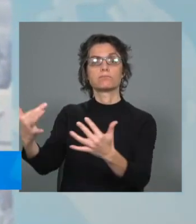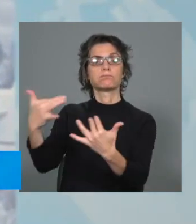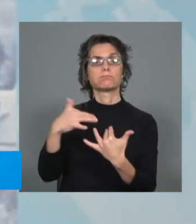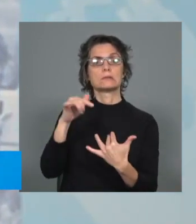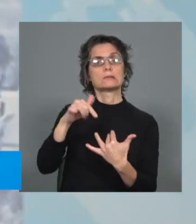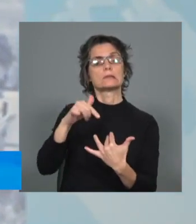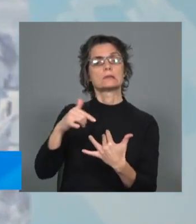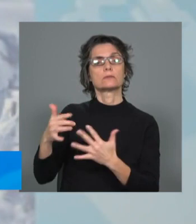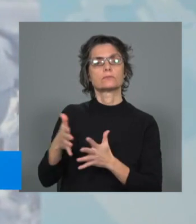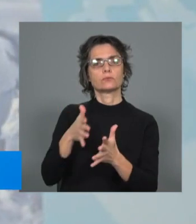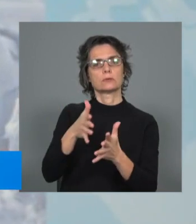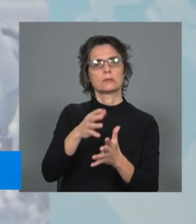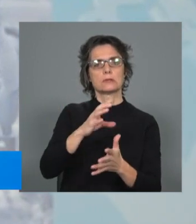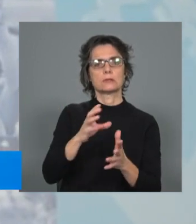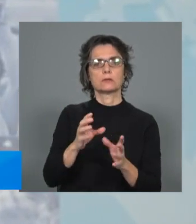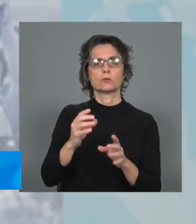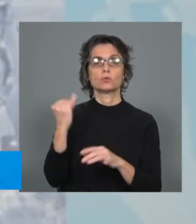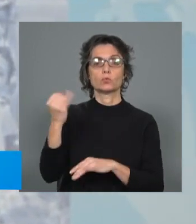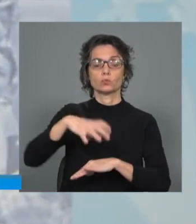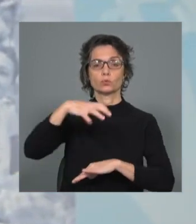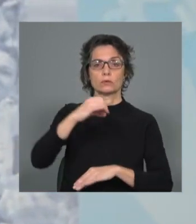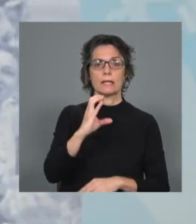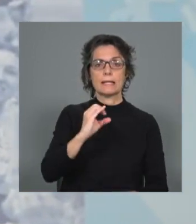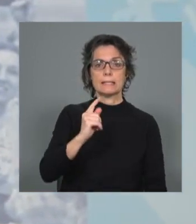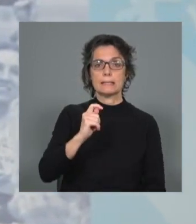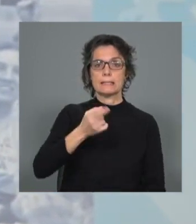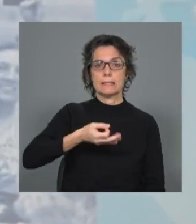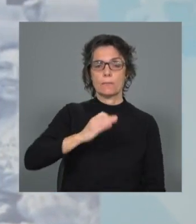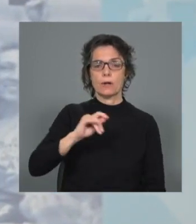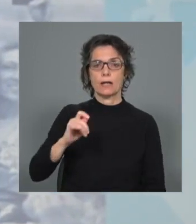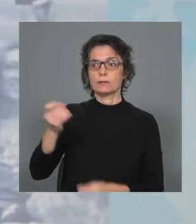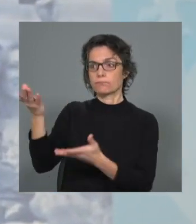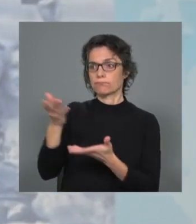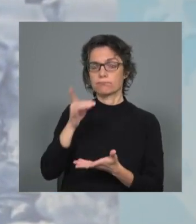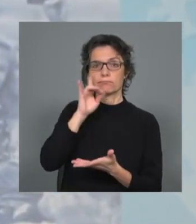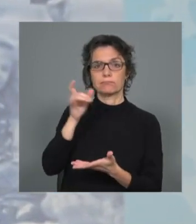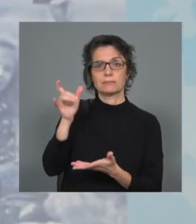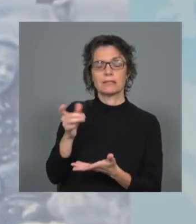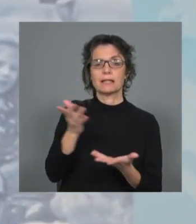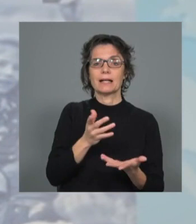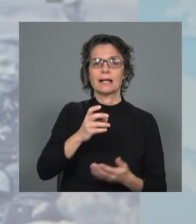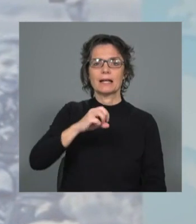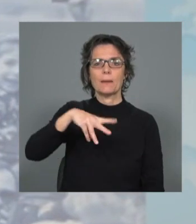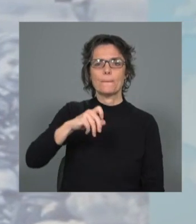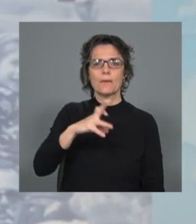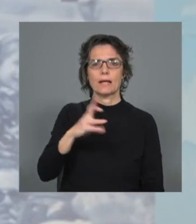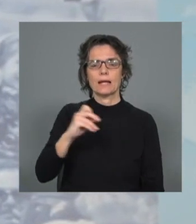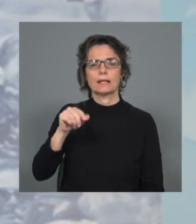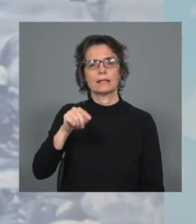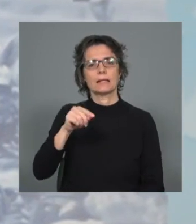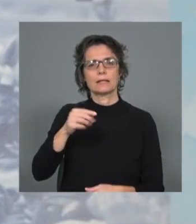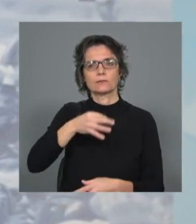instituições como o CEPAC, onde colabora Mariana Hancock, que está hoje no programa Eclésia, com quem falaremos daqui a